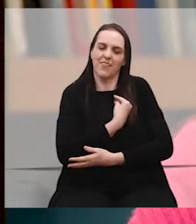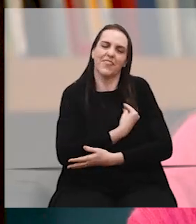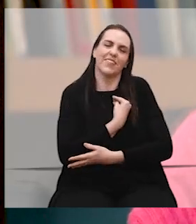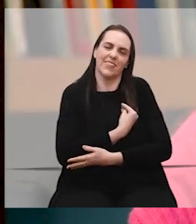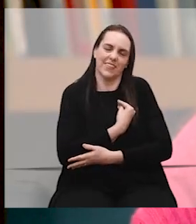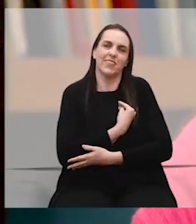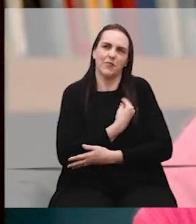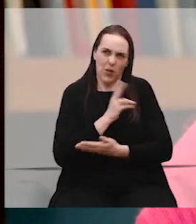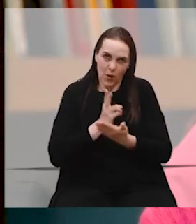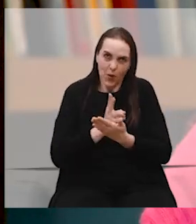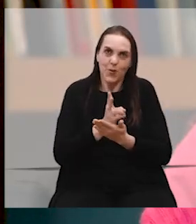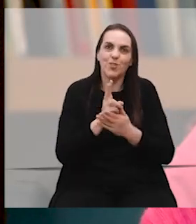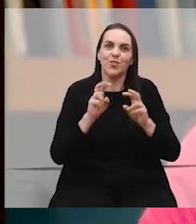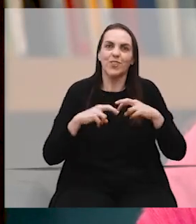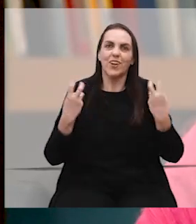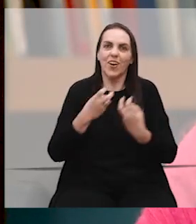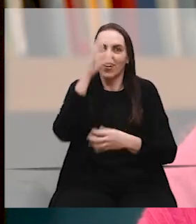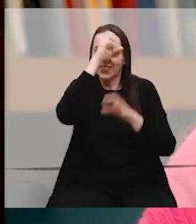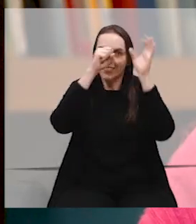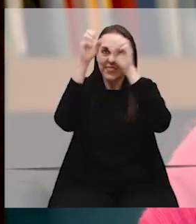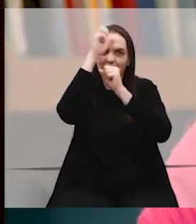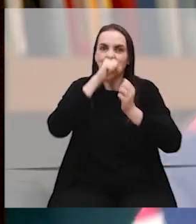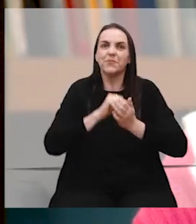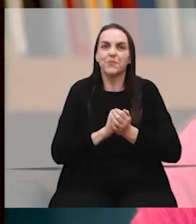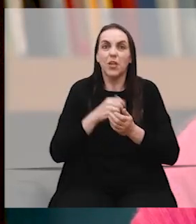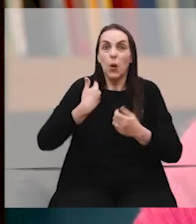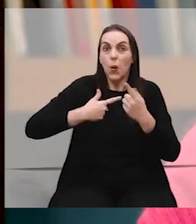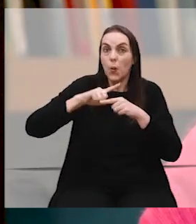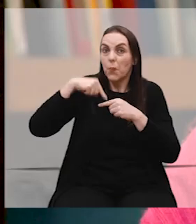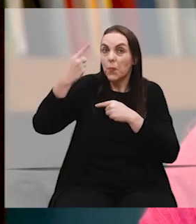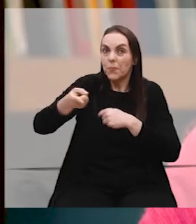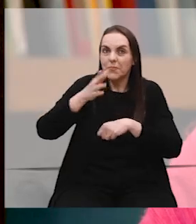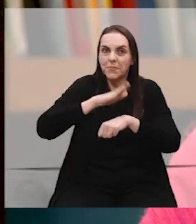vida. Continue com a Roda de Saberes